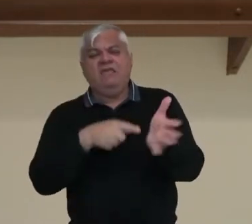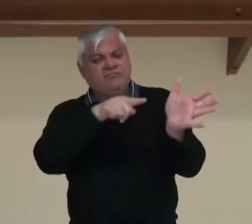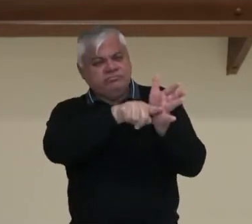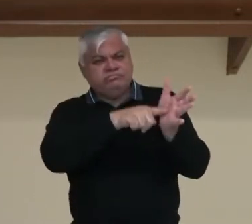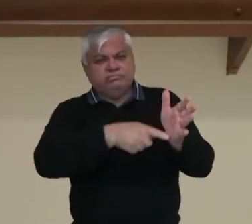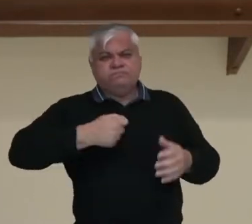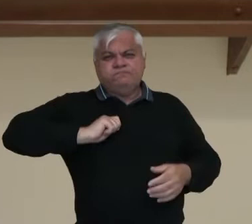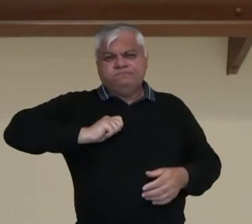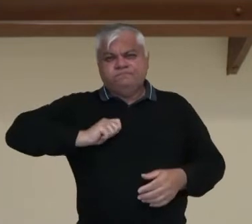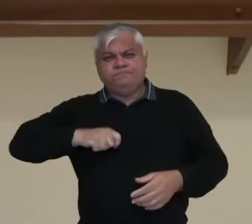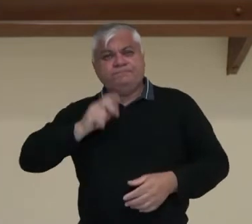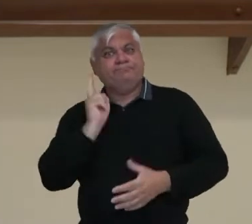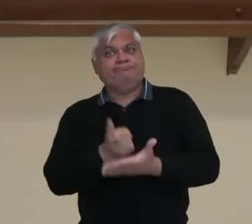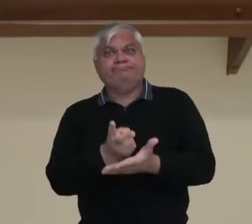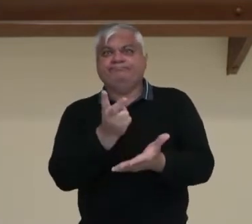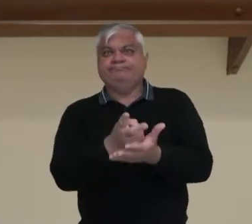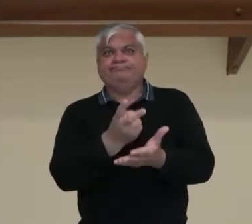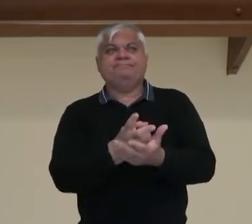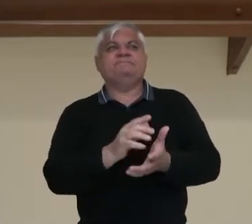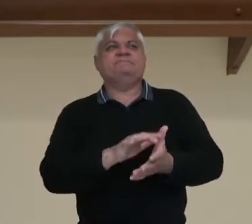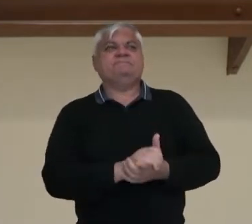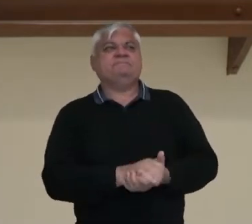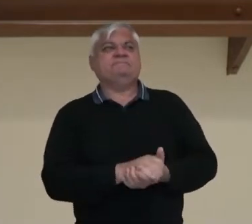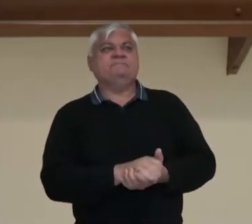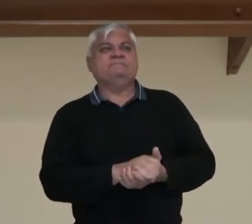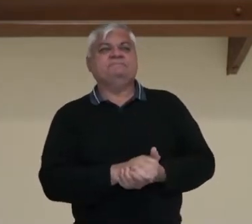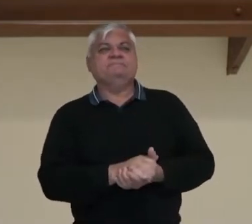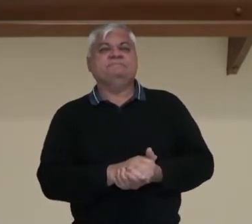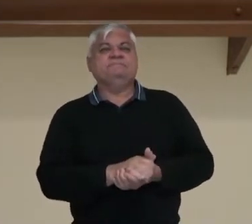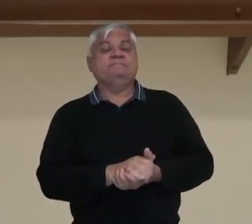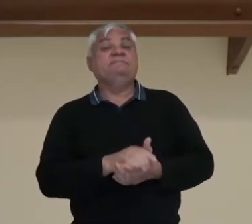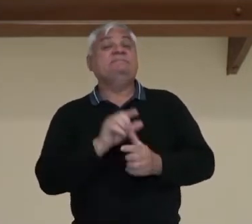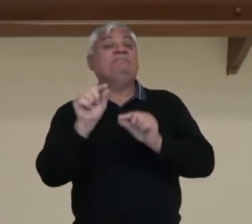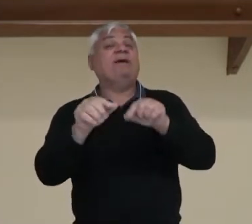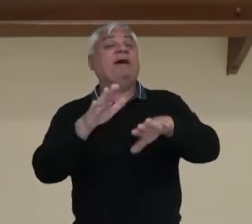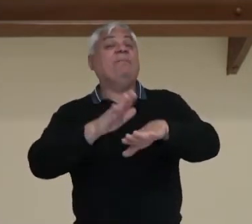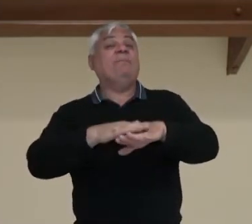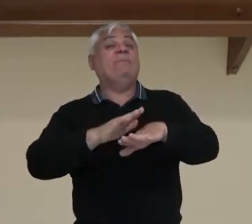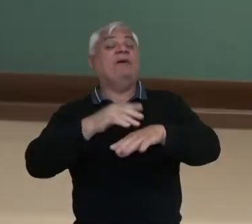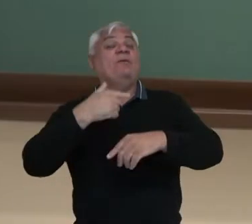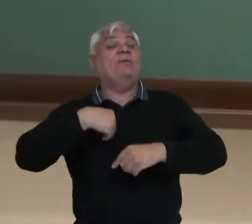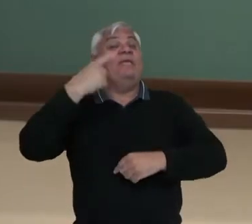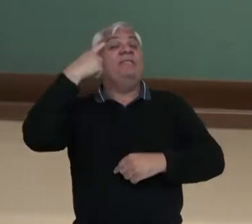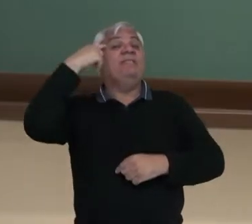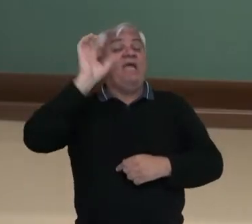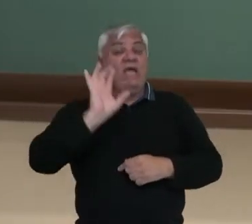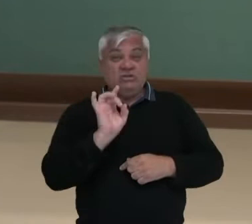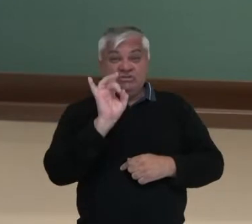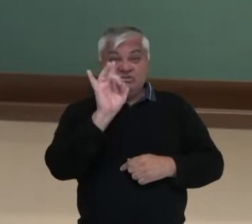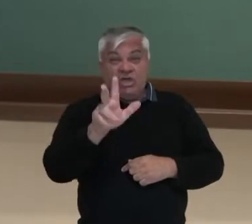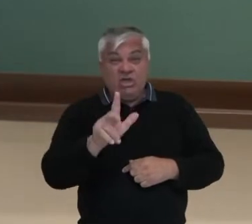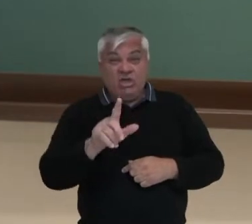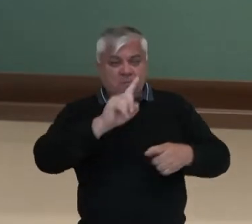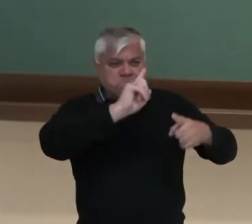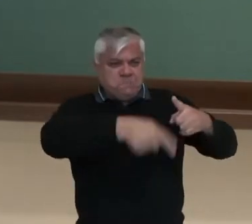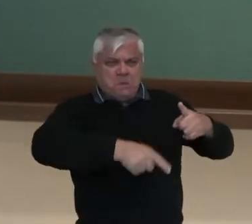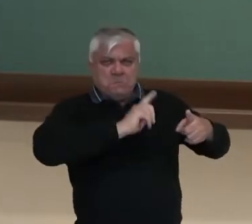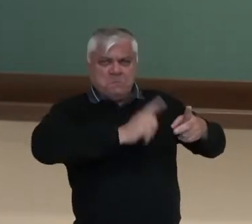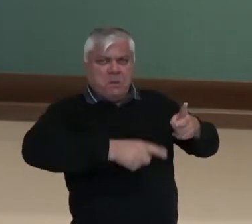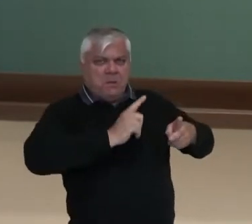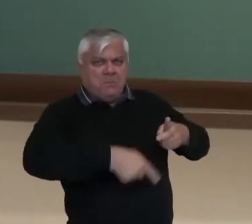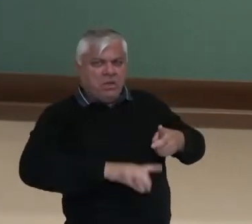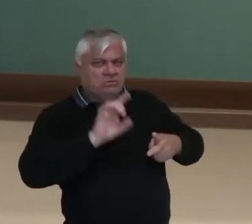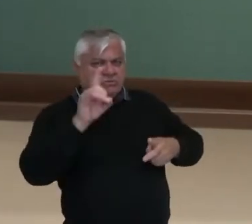a imprensa. Bom, a ideia desse departamento não era só censurar. A